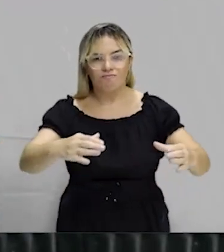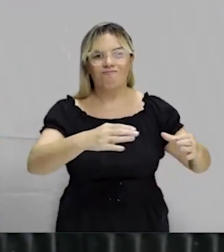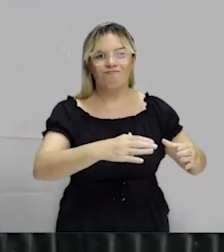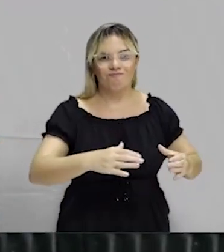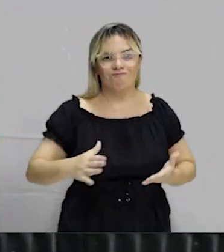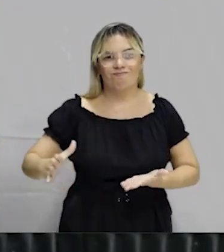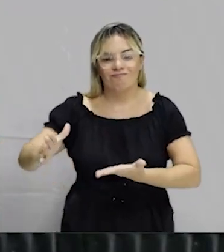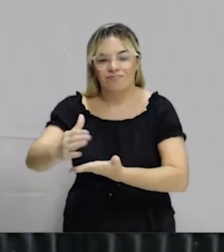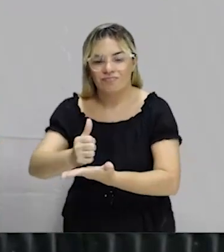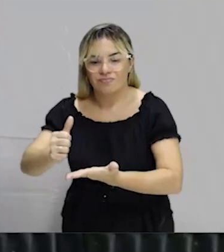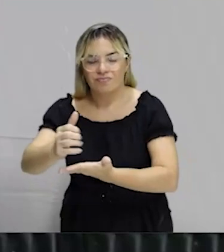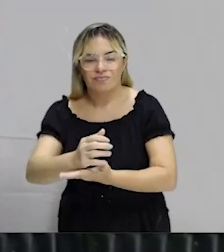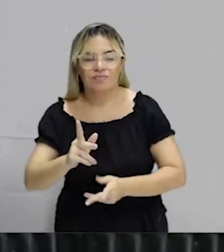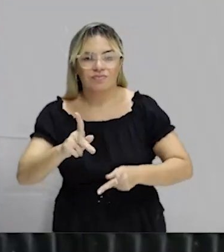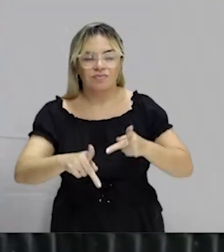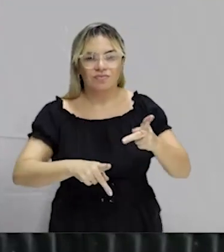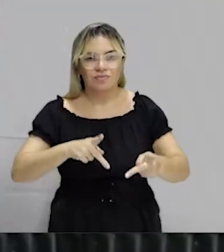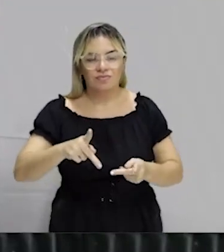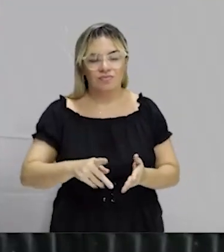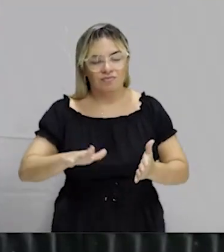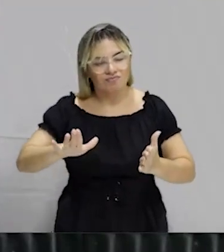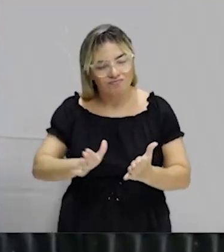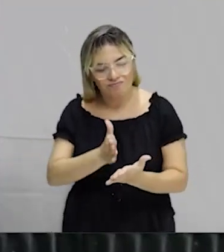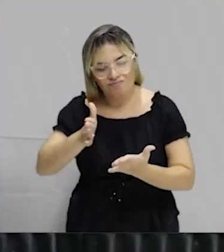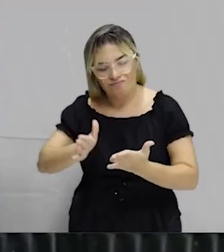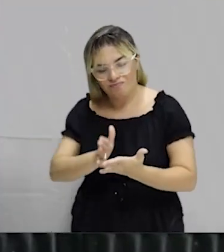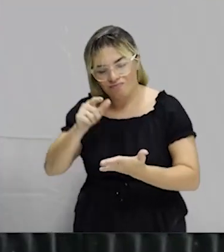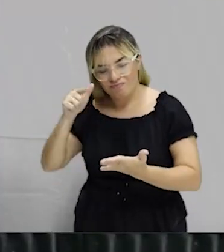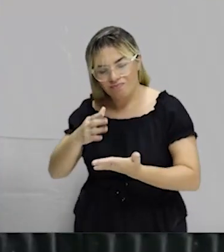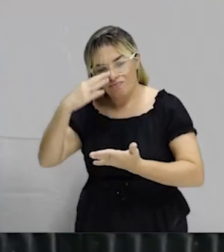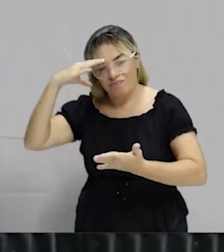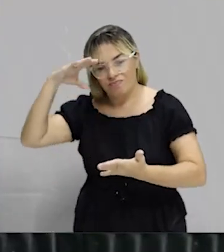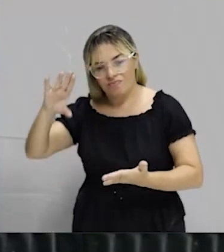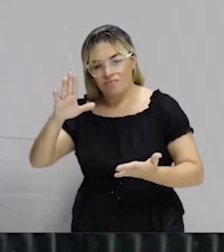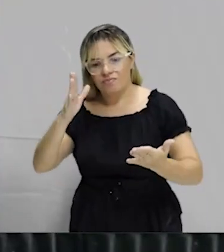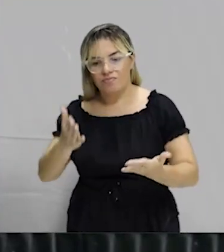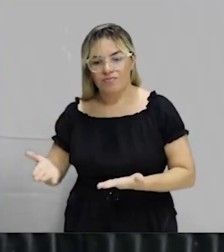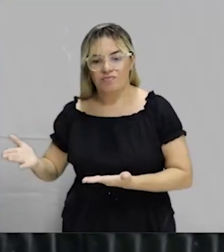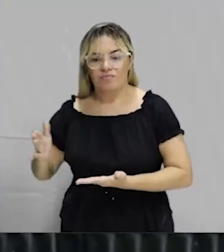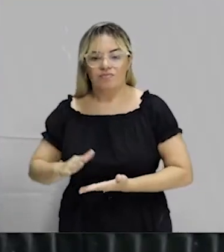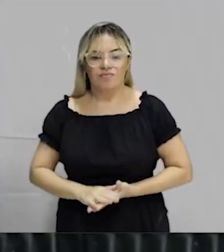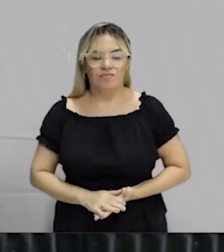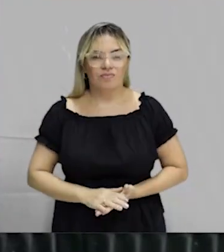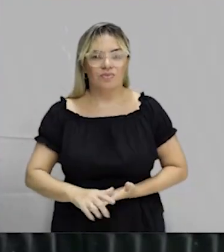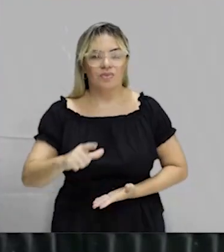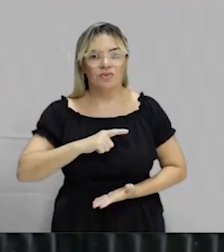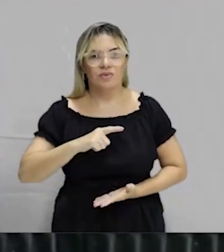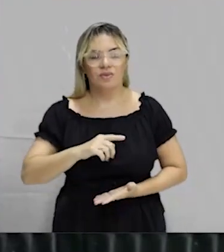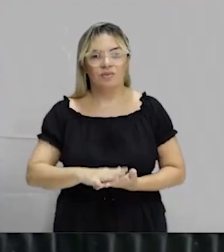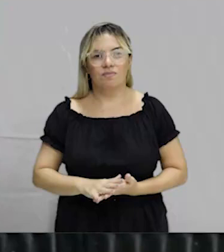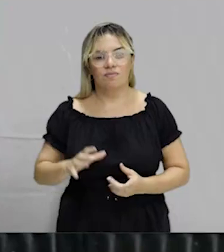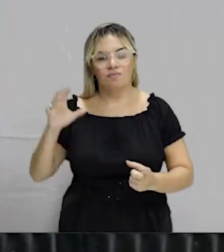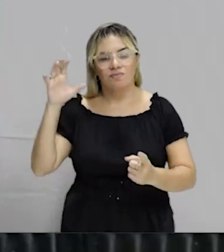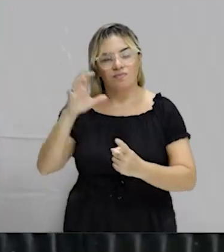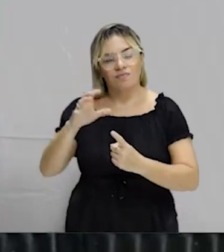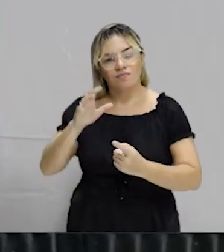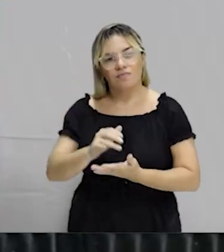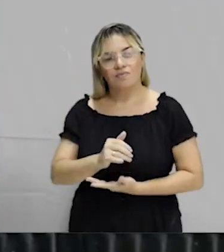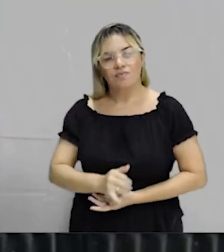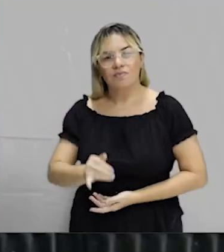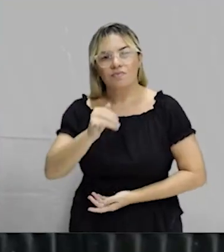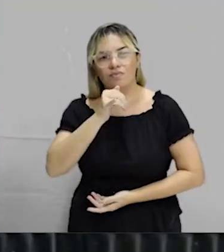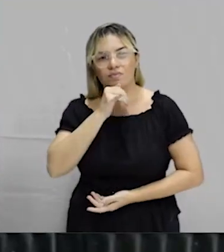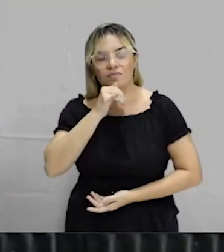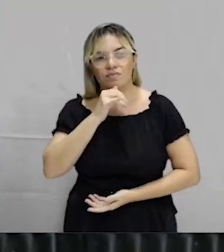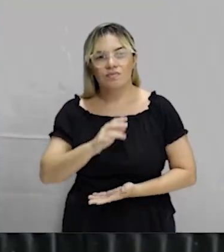grande império, a produção cultural deles é uma produção cultural que teve influência, por exemplo, a